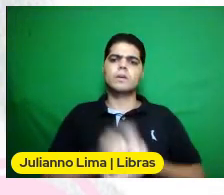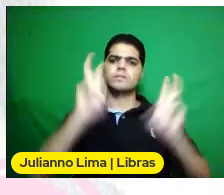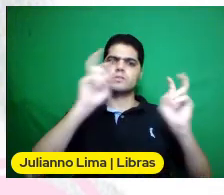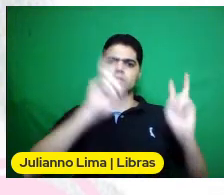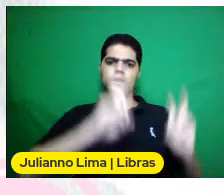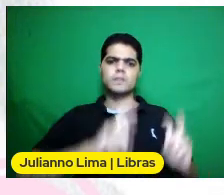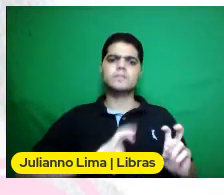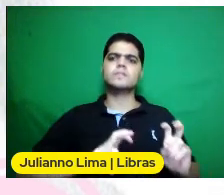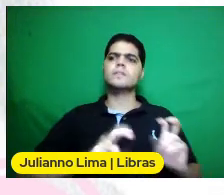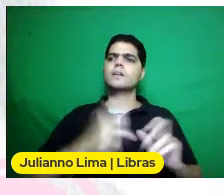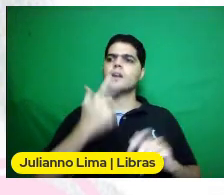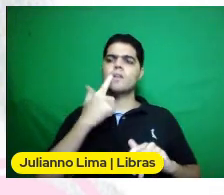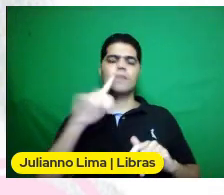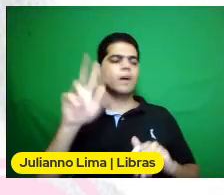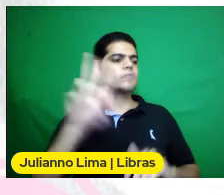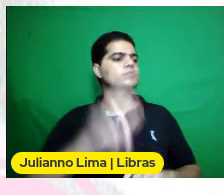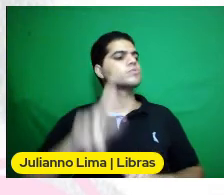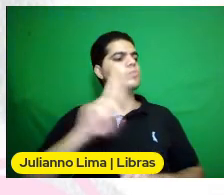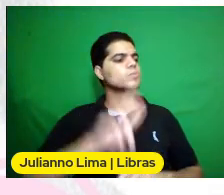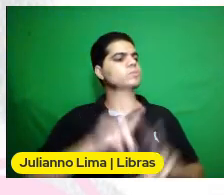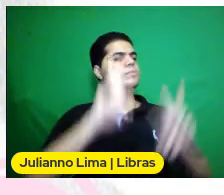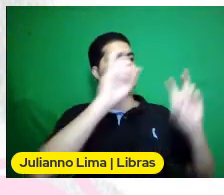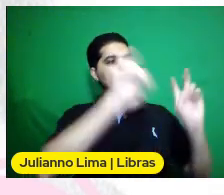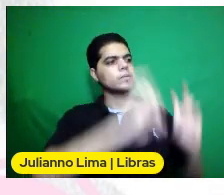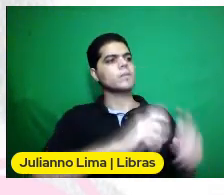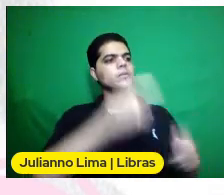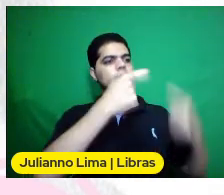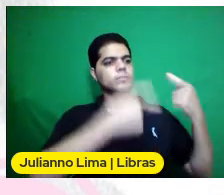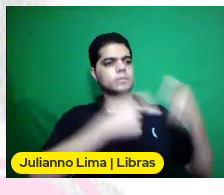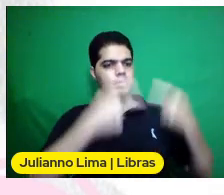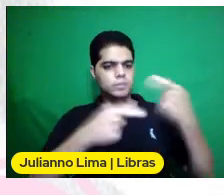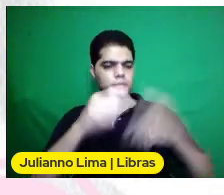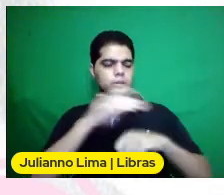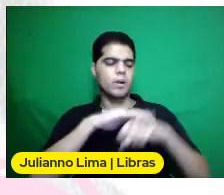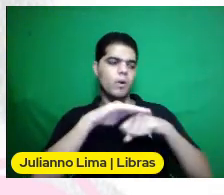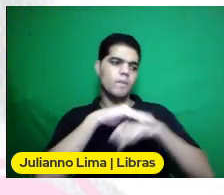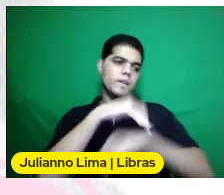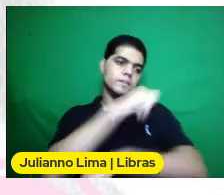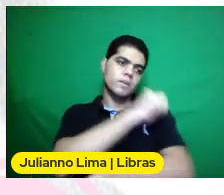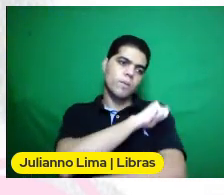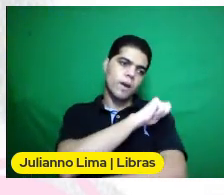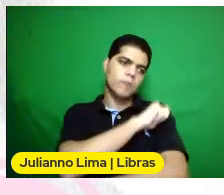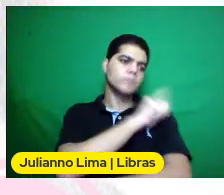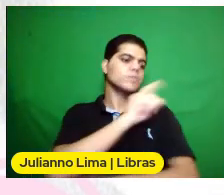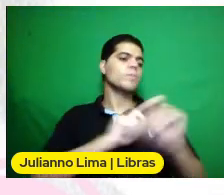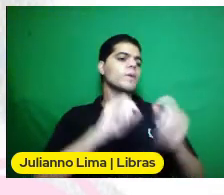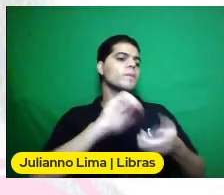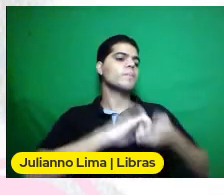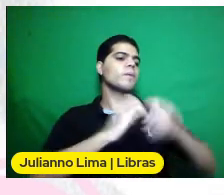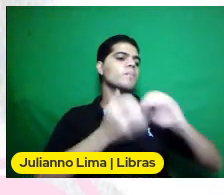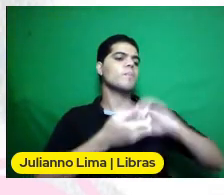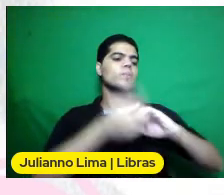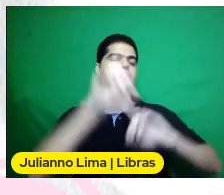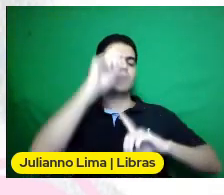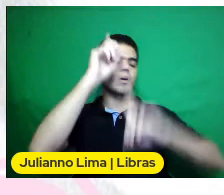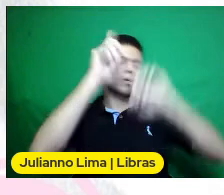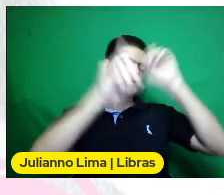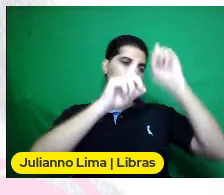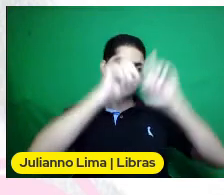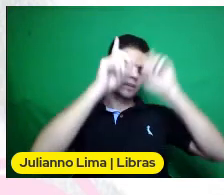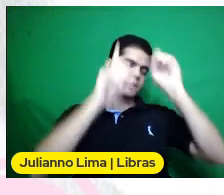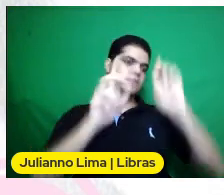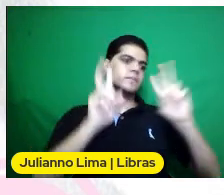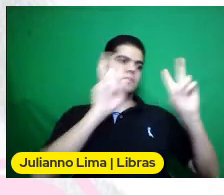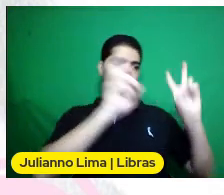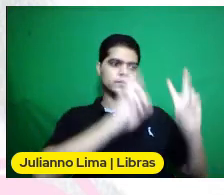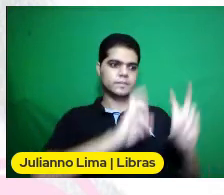gente sempre questiona, sempre debate muito com os alunos o processo criativo e a especificidade dessa linguagem, né? Então,